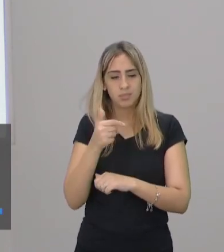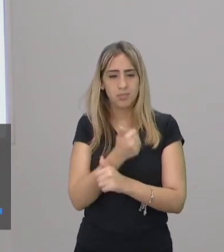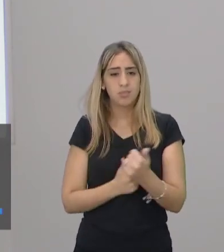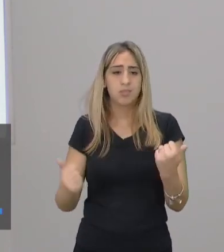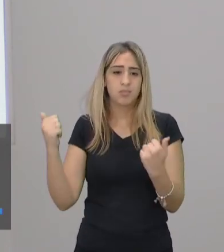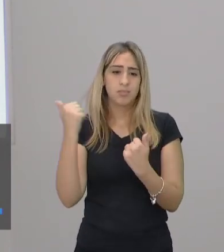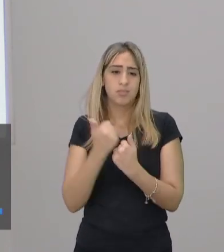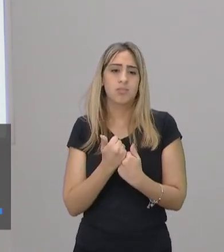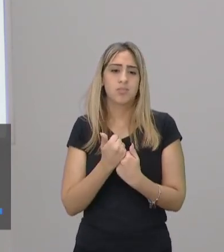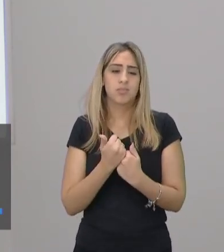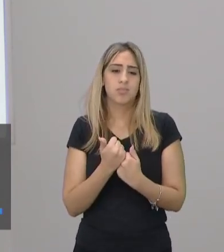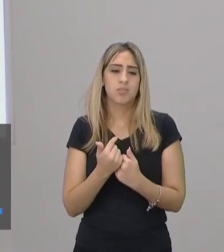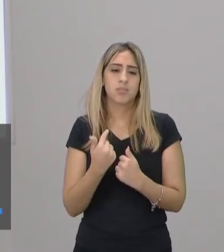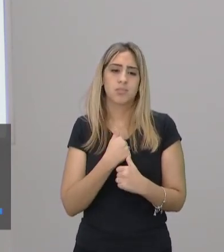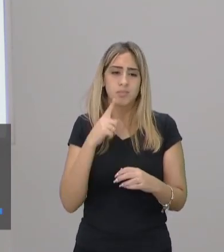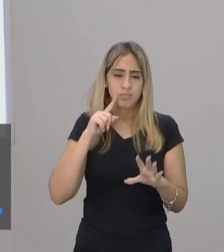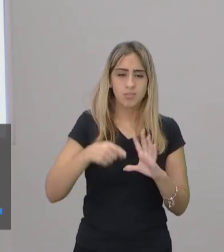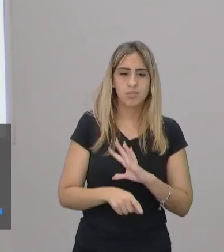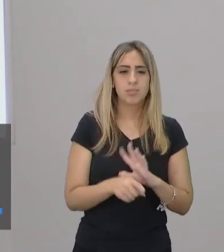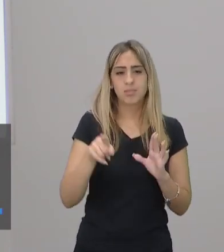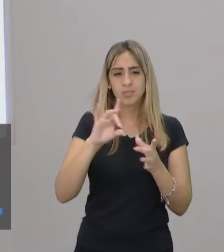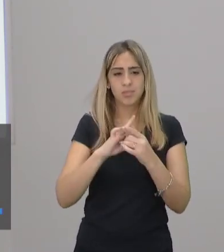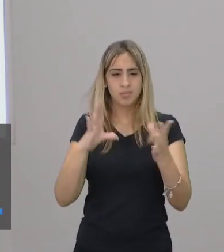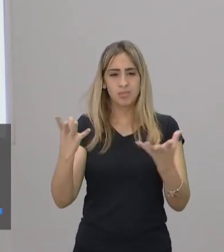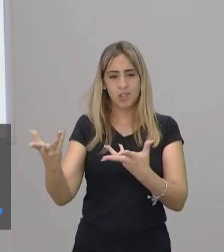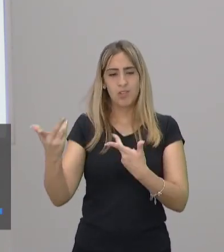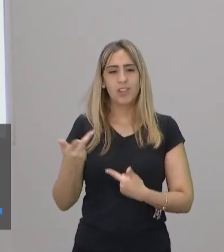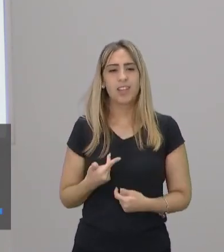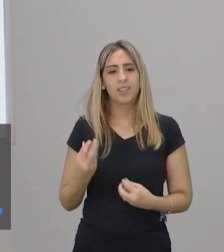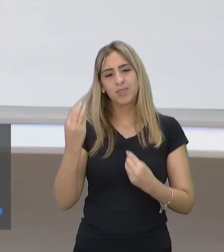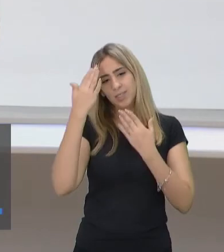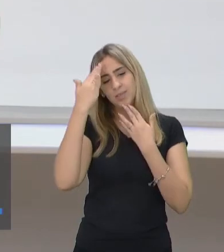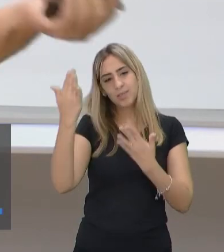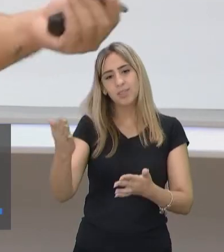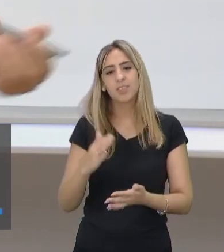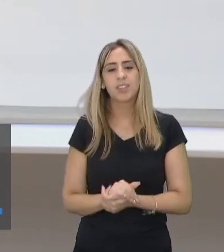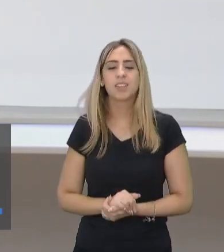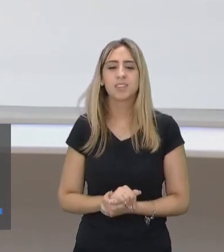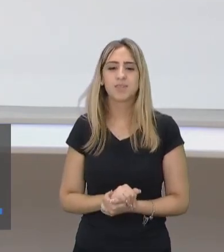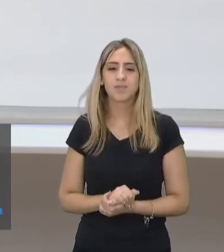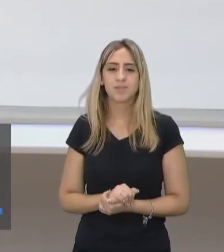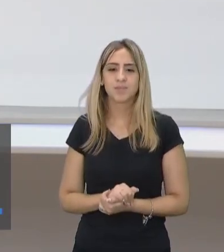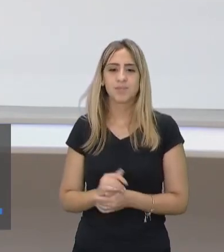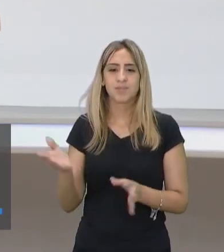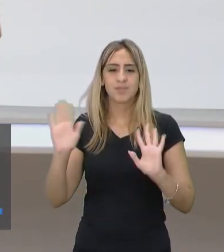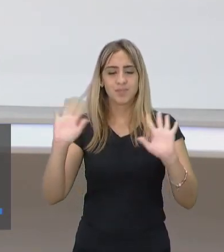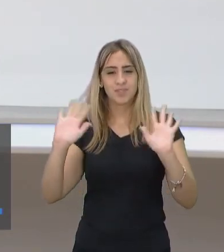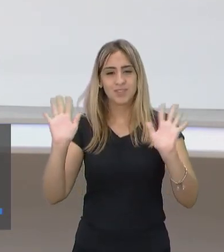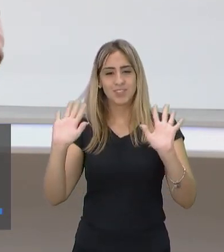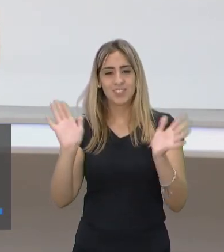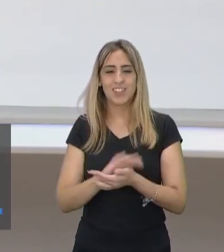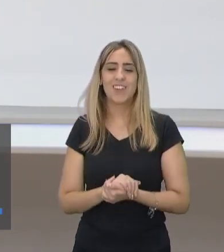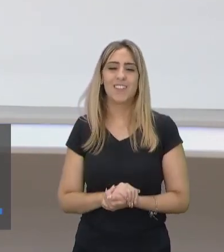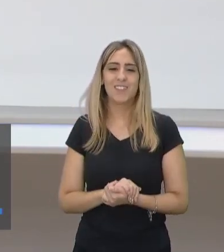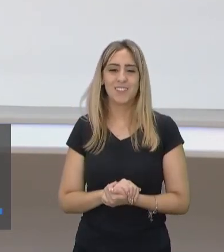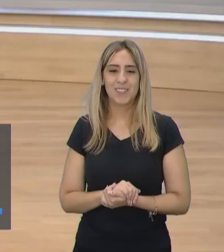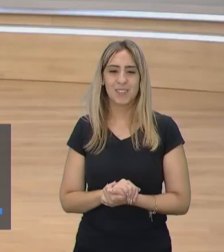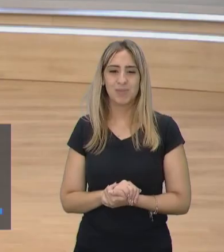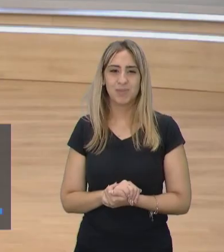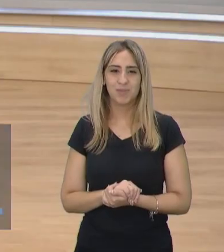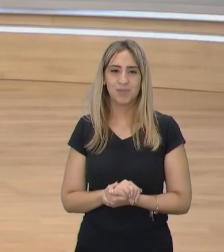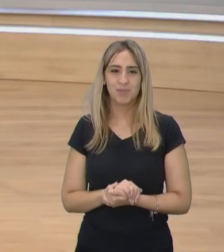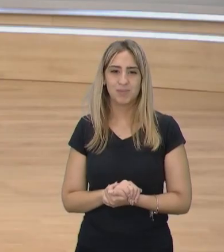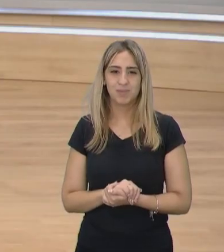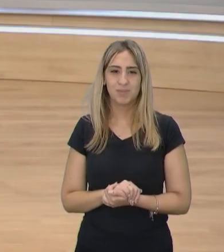repositório dos meus aprofundamentos, estão convidados. Muito bem, pessoal. Obrigada, muito obrigado. Tony. Um cheiro. Até a próxima. Gente. Tchau, tchau.